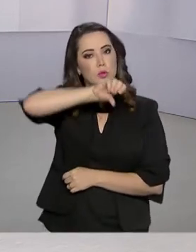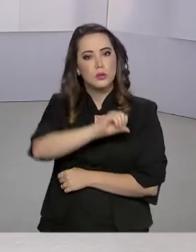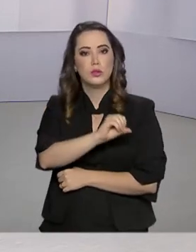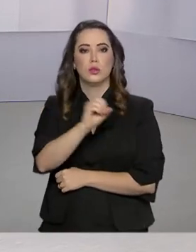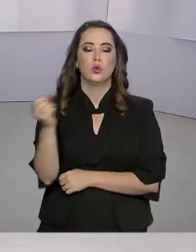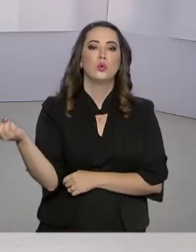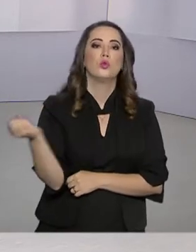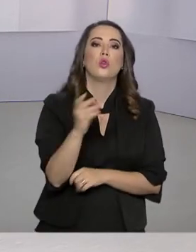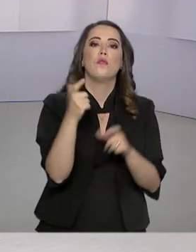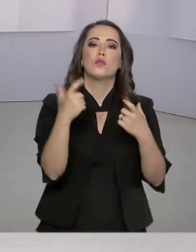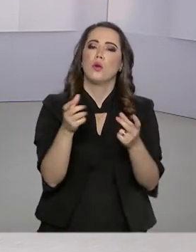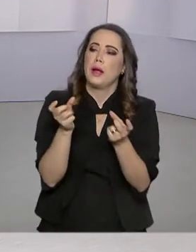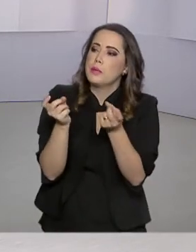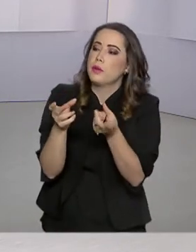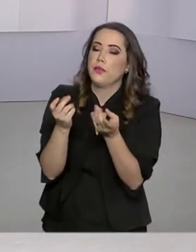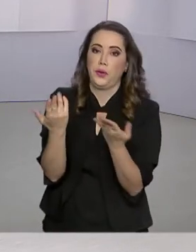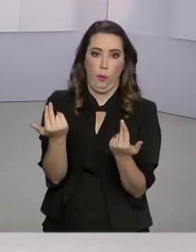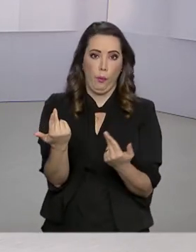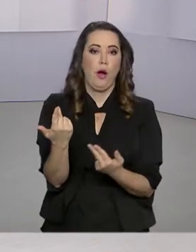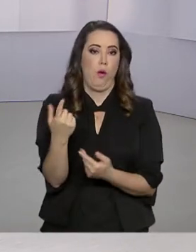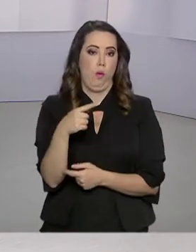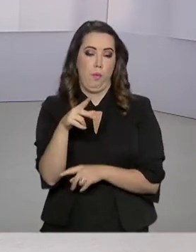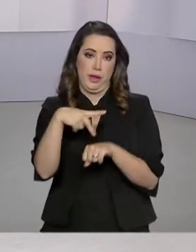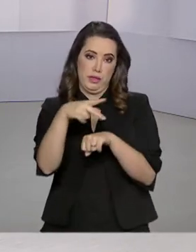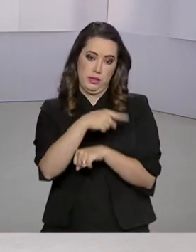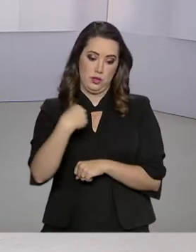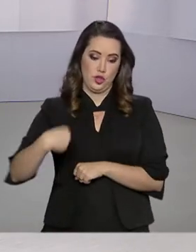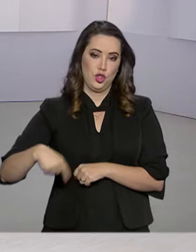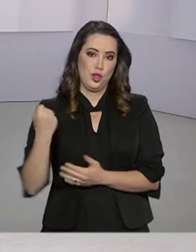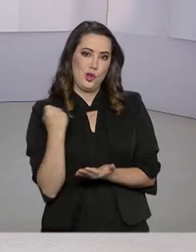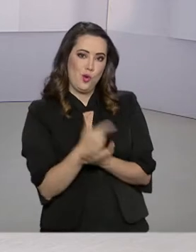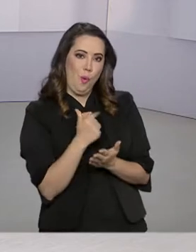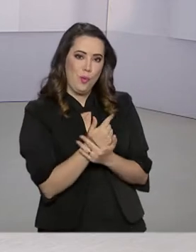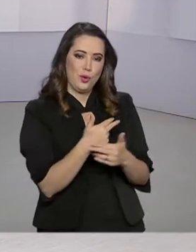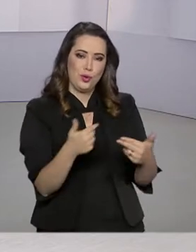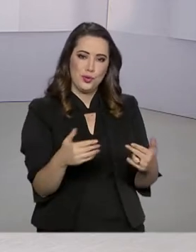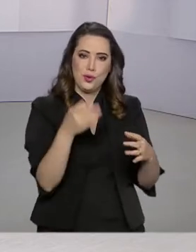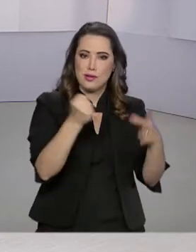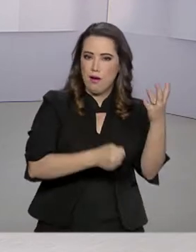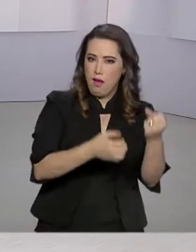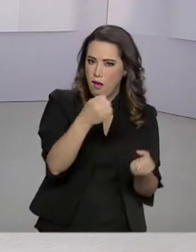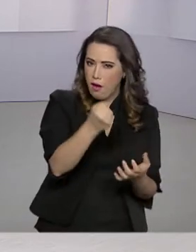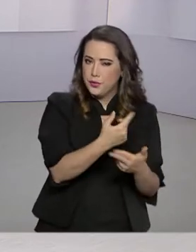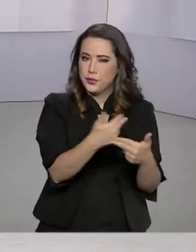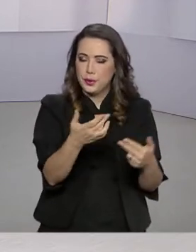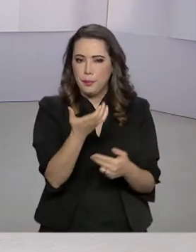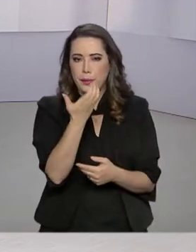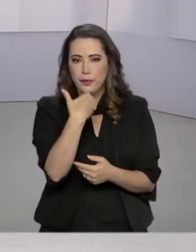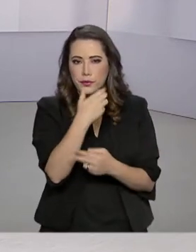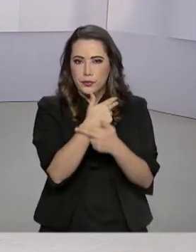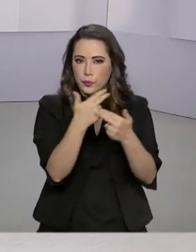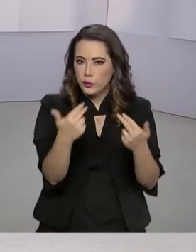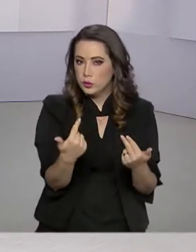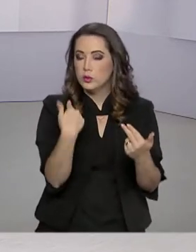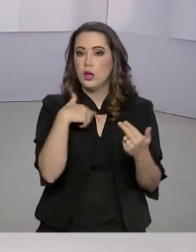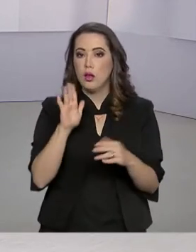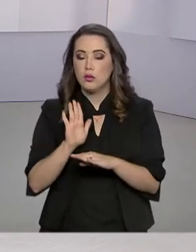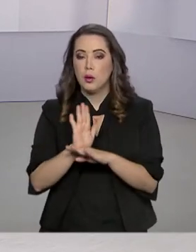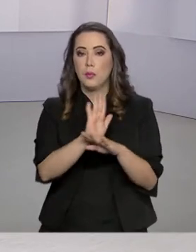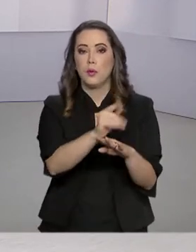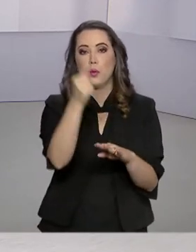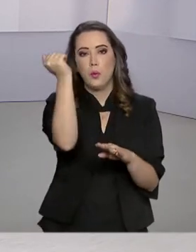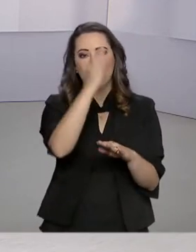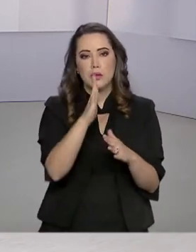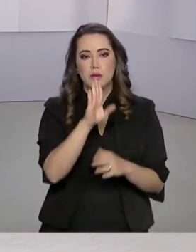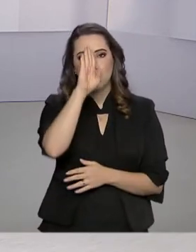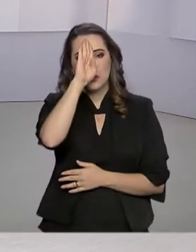de novos mercados, como a China, que passou a importar nossos produtos lácteos e melões, também ajudou a consolidar o Brasil como